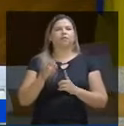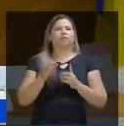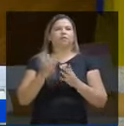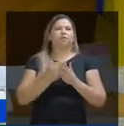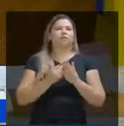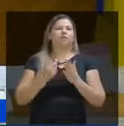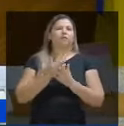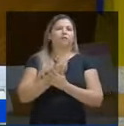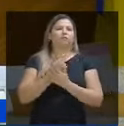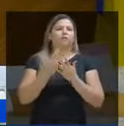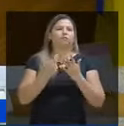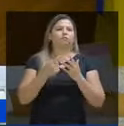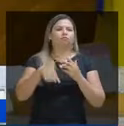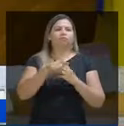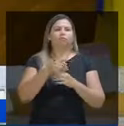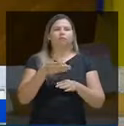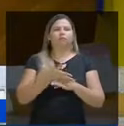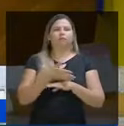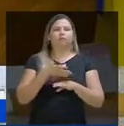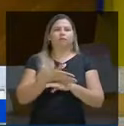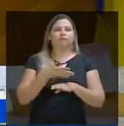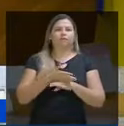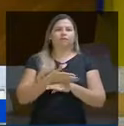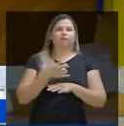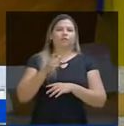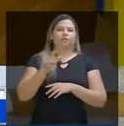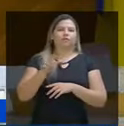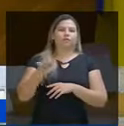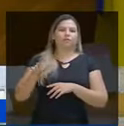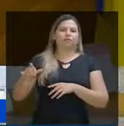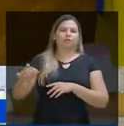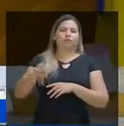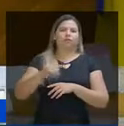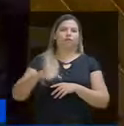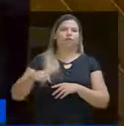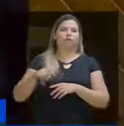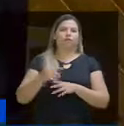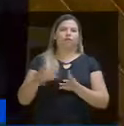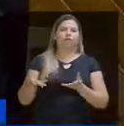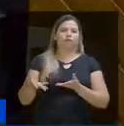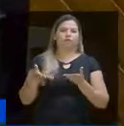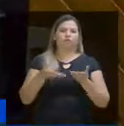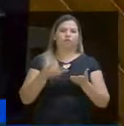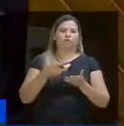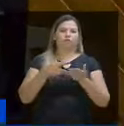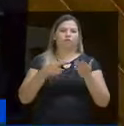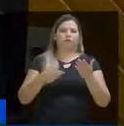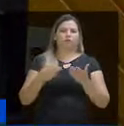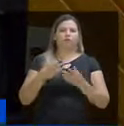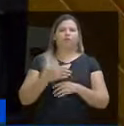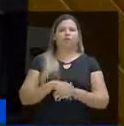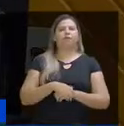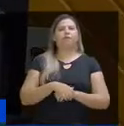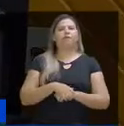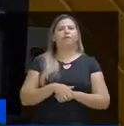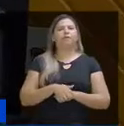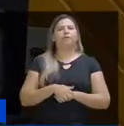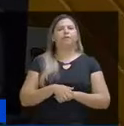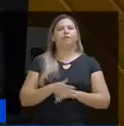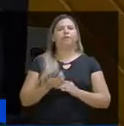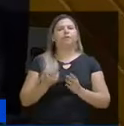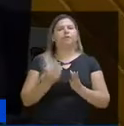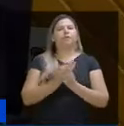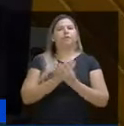Tina Souza, Normande Souza, Paula Santos e Carmo Antônio. Vossa Excelência está com a palavra. Obrigado, senhor presidente. Trata-se de recurso